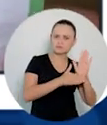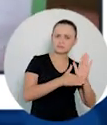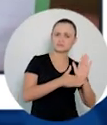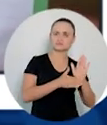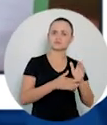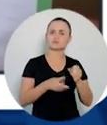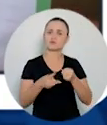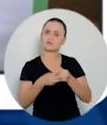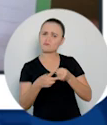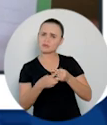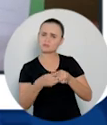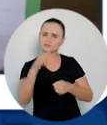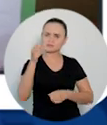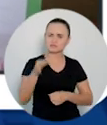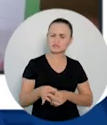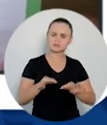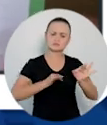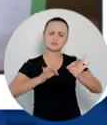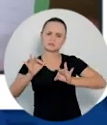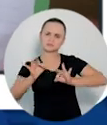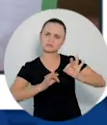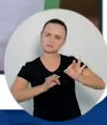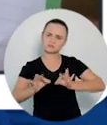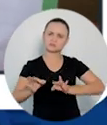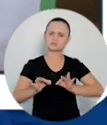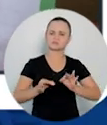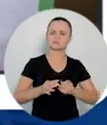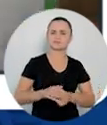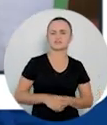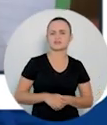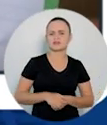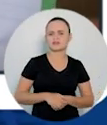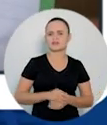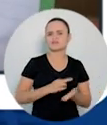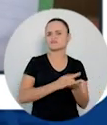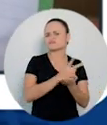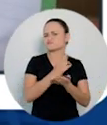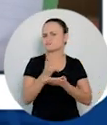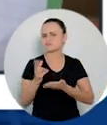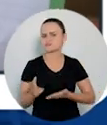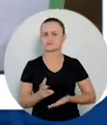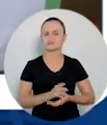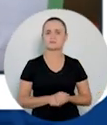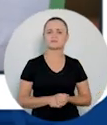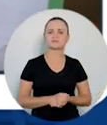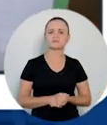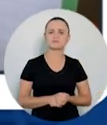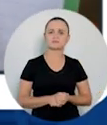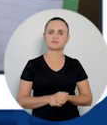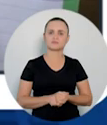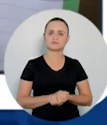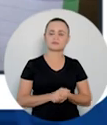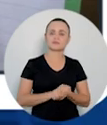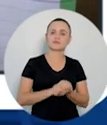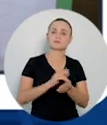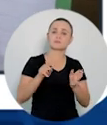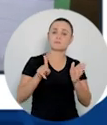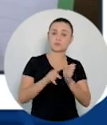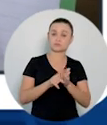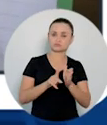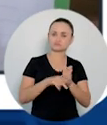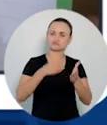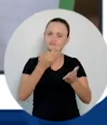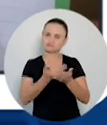verbo certo para cada recurso, se é interpor, se é opor, etc. Nesse material de revisão, você tem apenas as palavras que